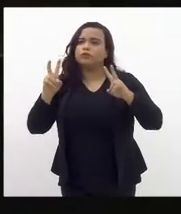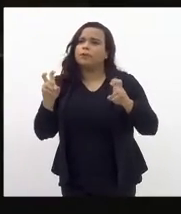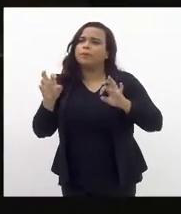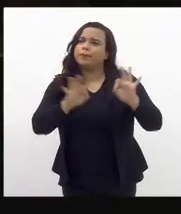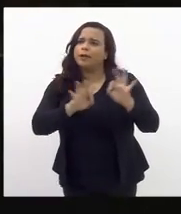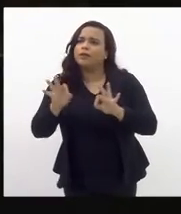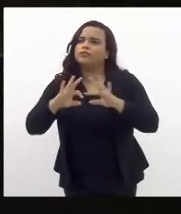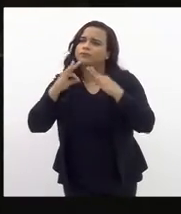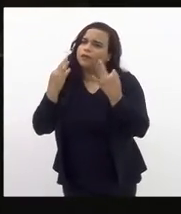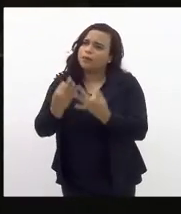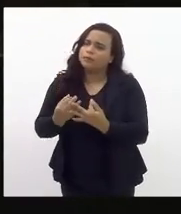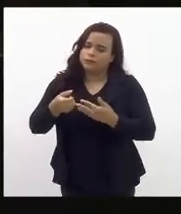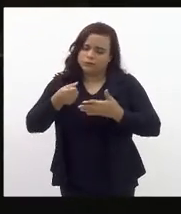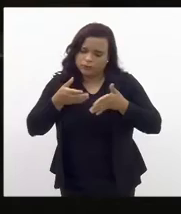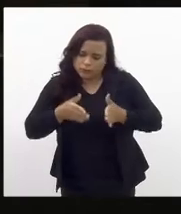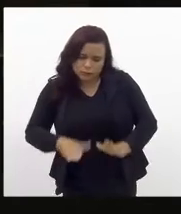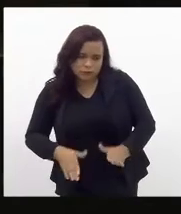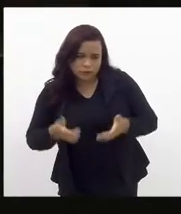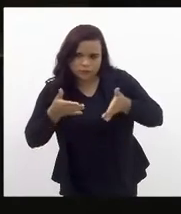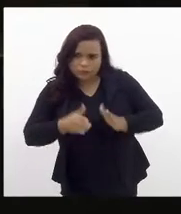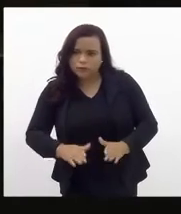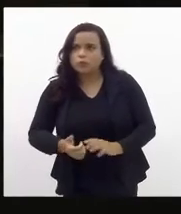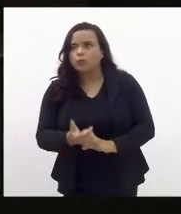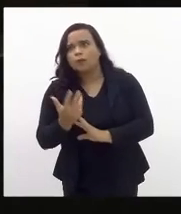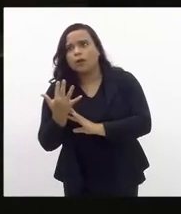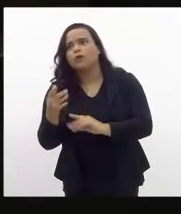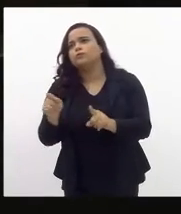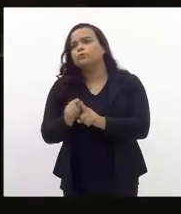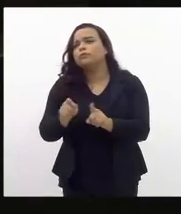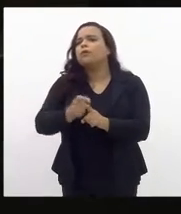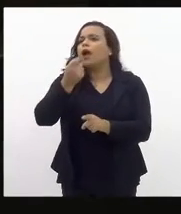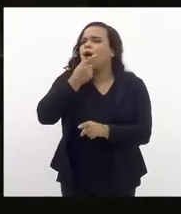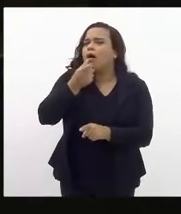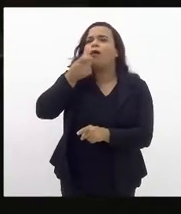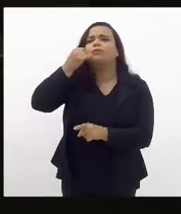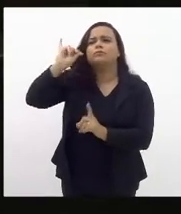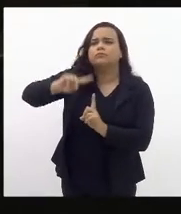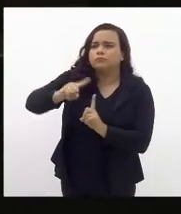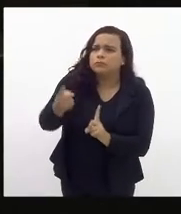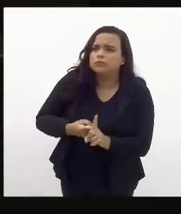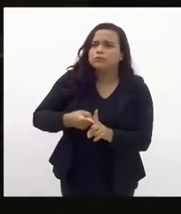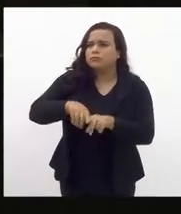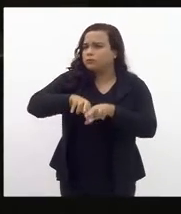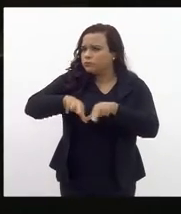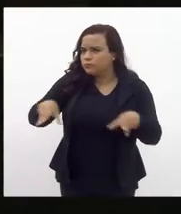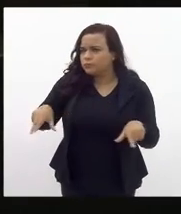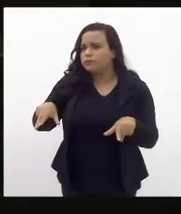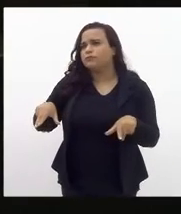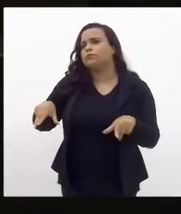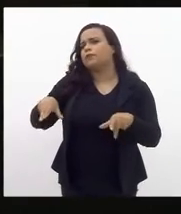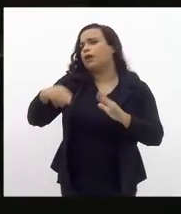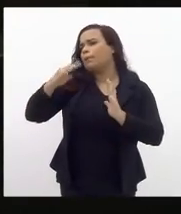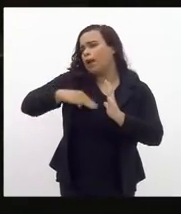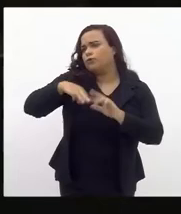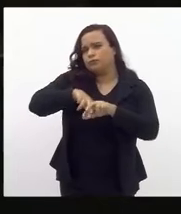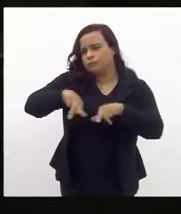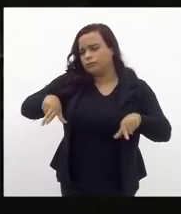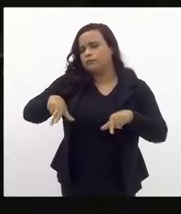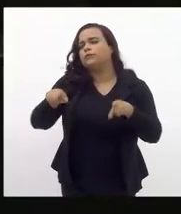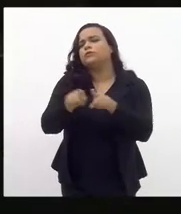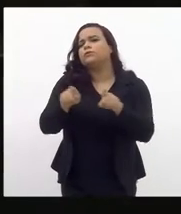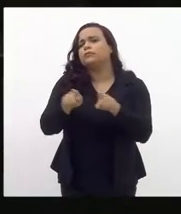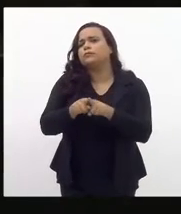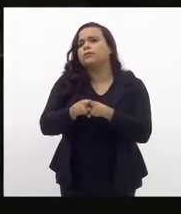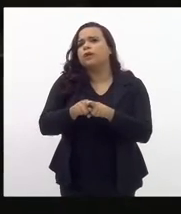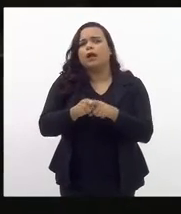planejamento familiar, com relação a métodos contraceptivos, com relação a acesso a esses métodos